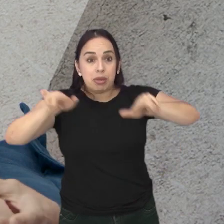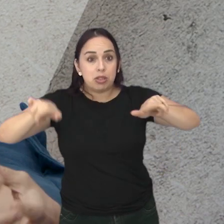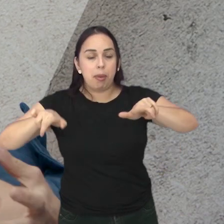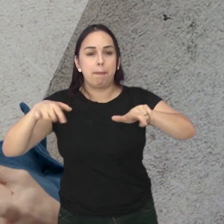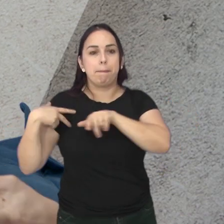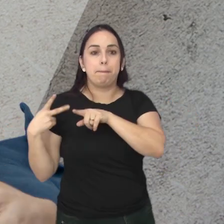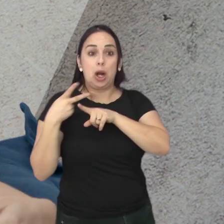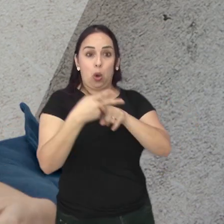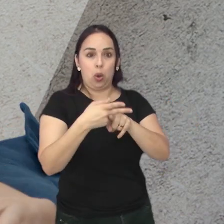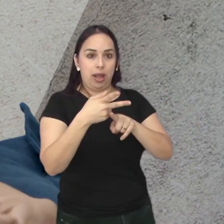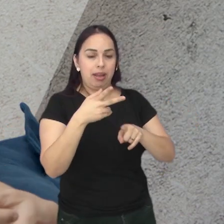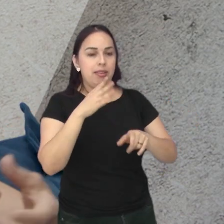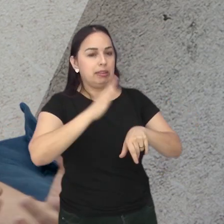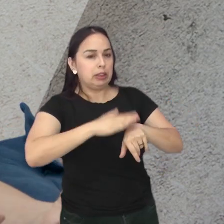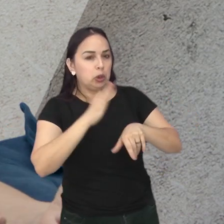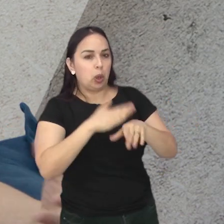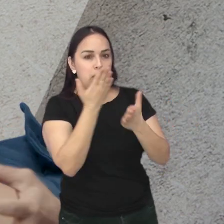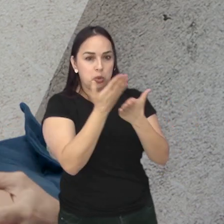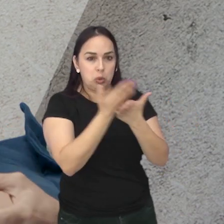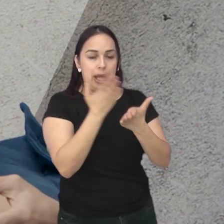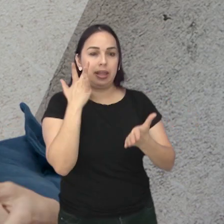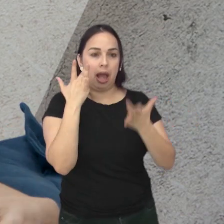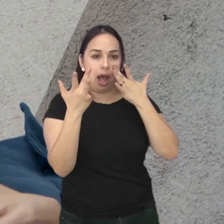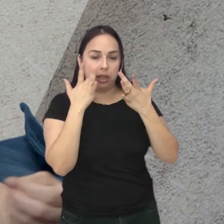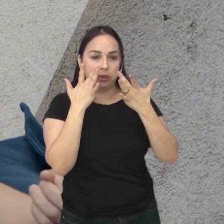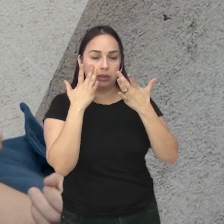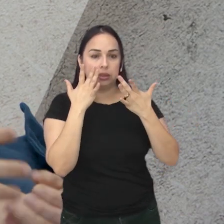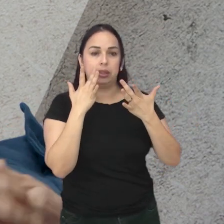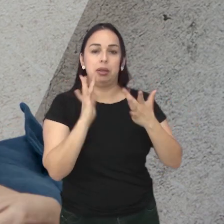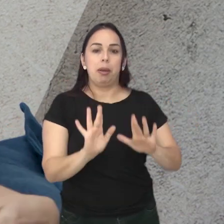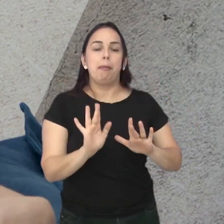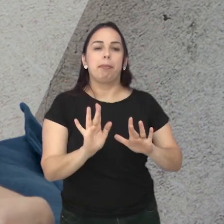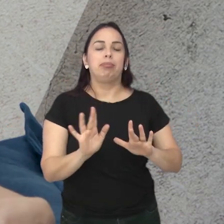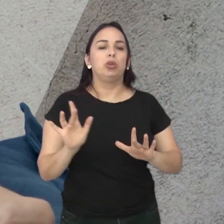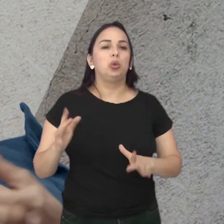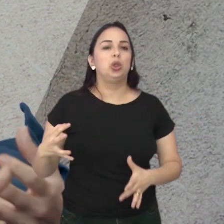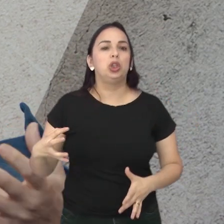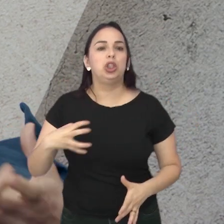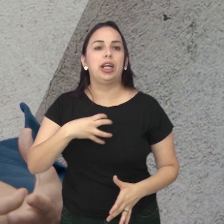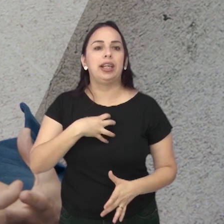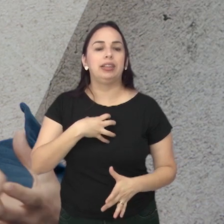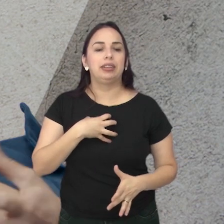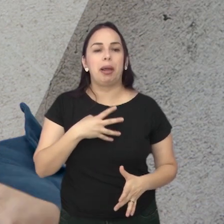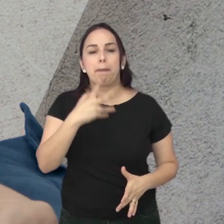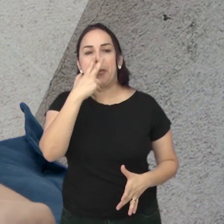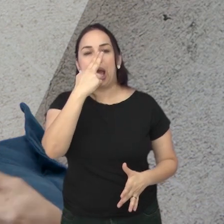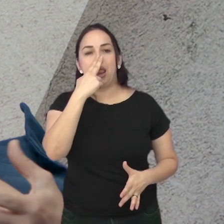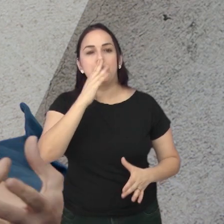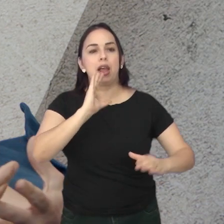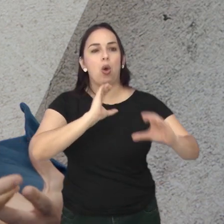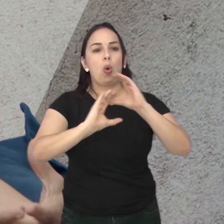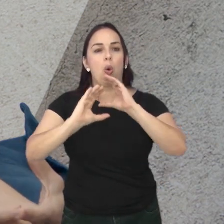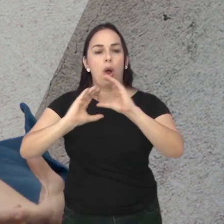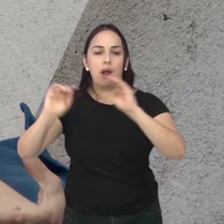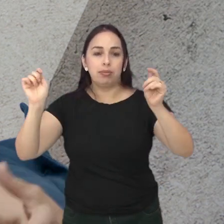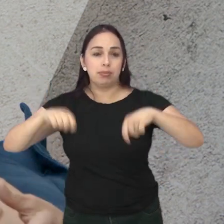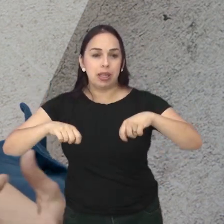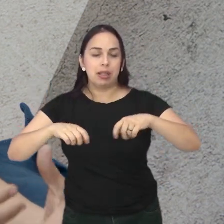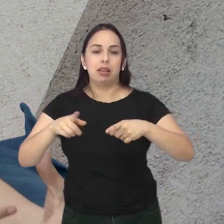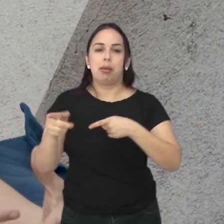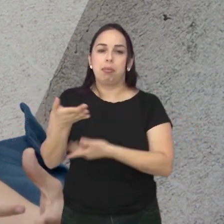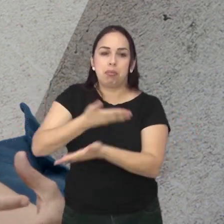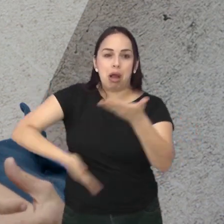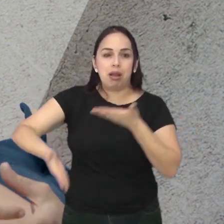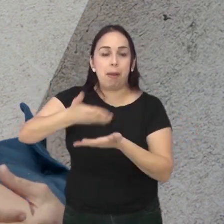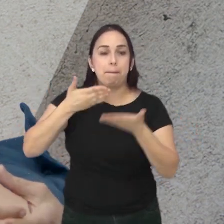pessoas procuram o teatro antes de uma profissão como uma forma de se comunicar e de